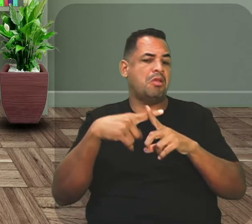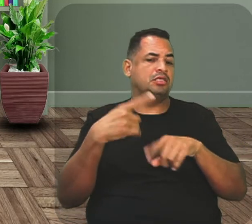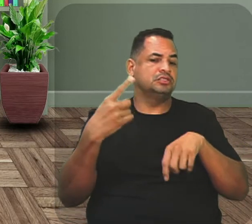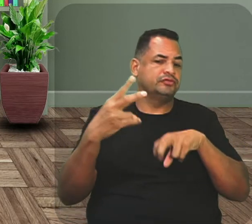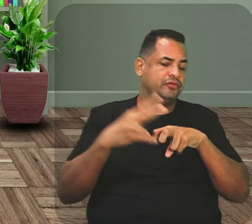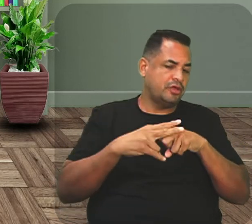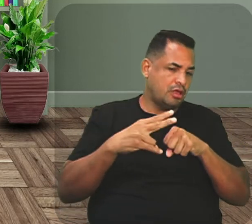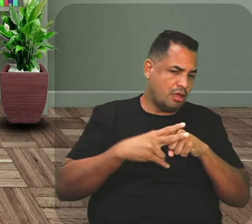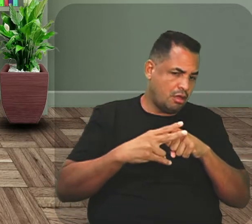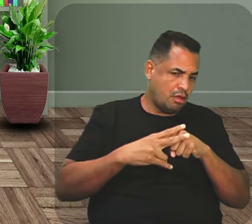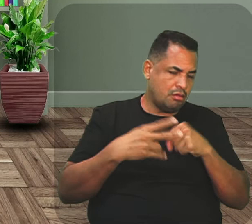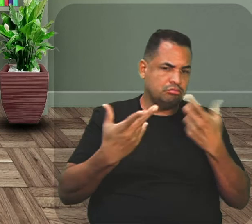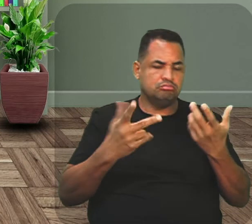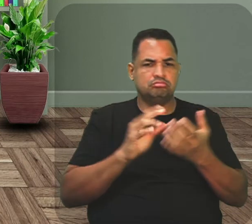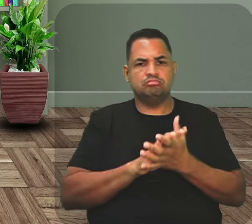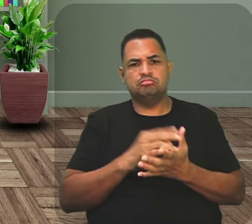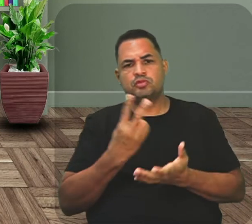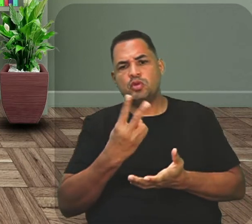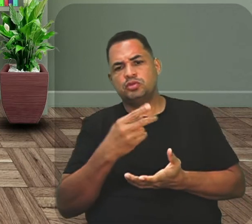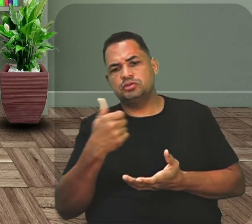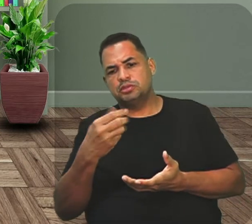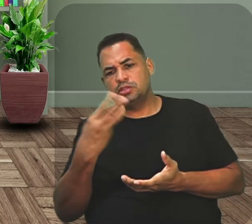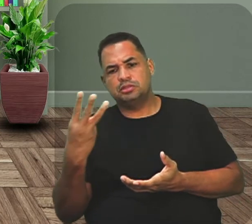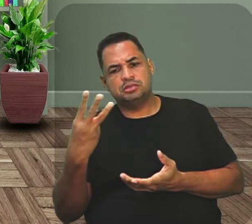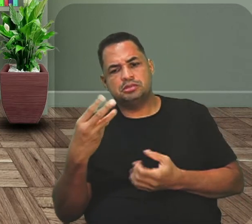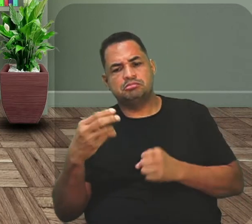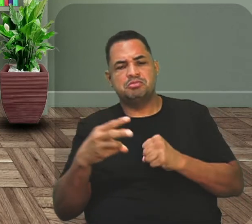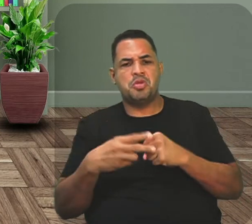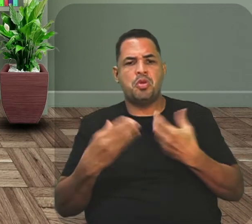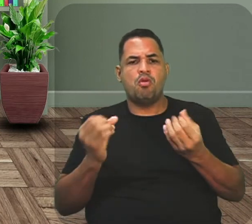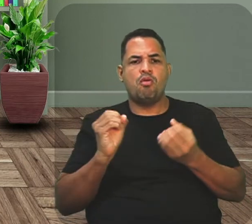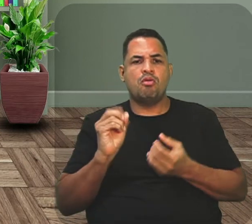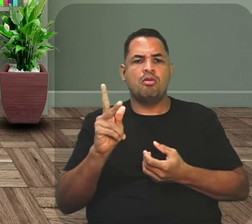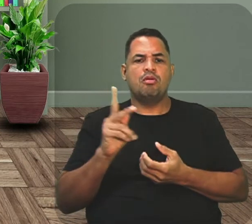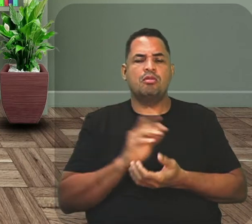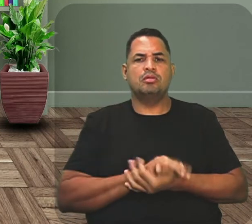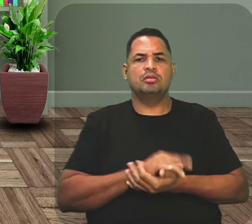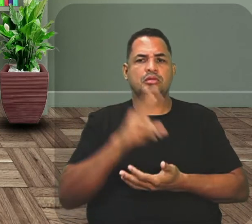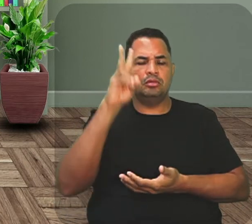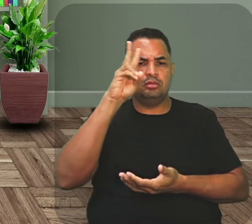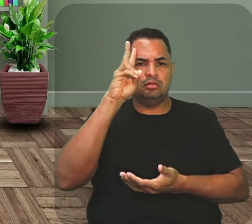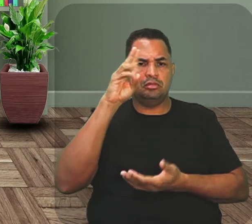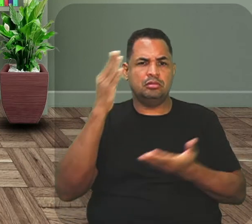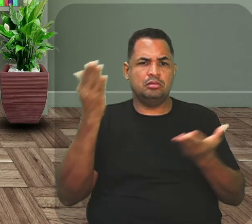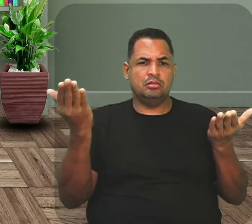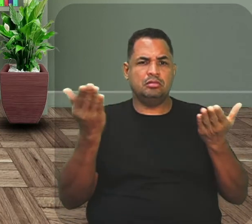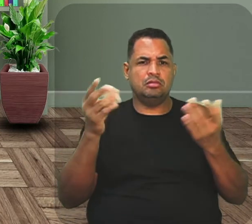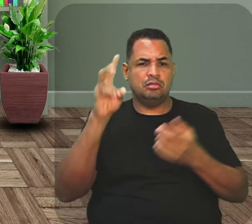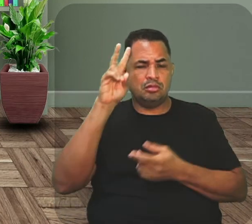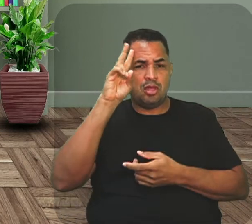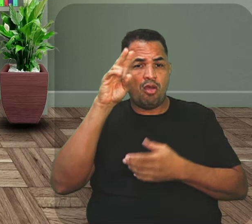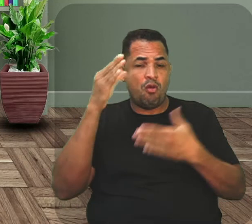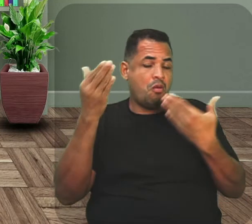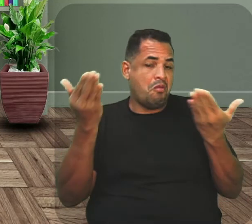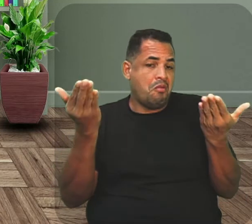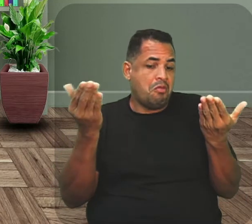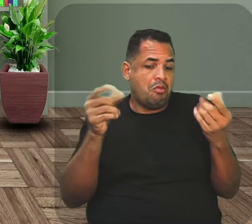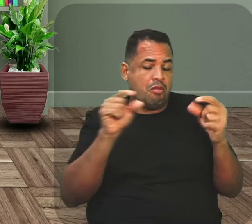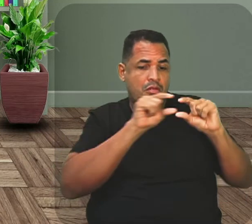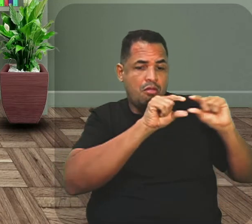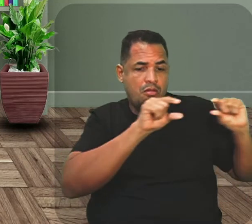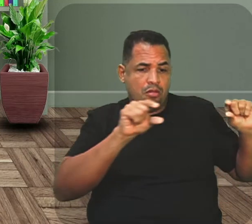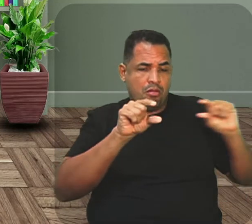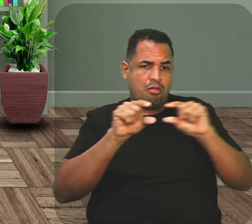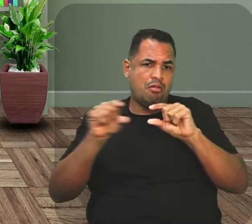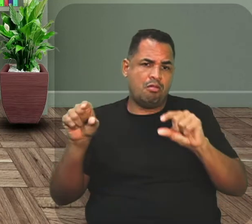tem um é uma oração, se tem dois ou três orações, ok? Lembrando que agora nós estamos recordando que esse período,